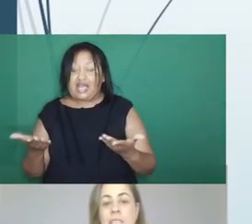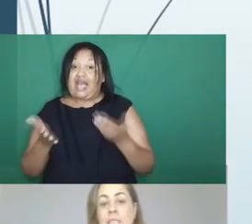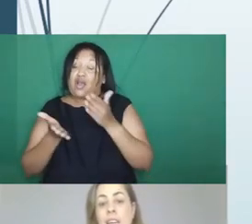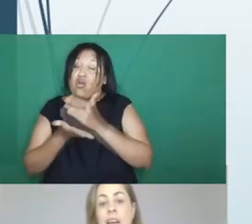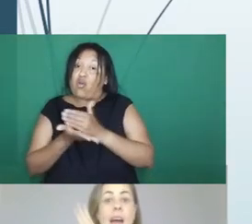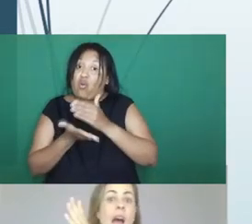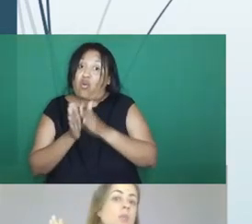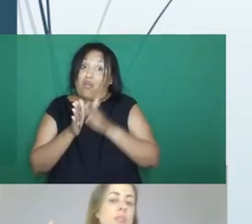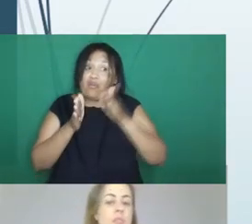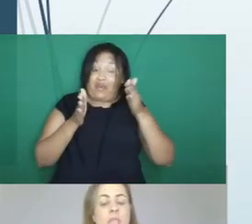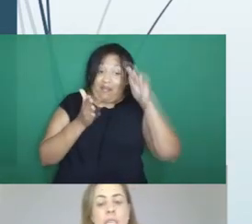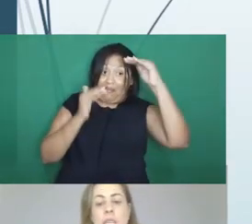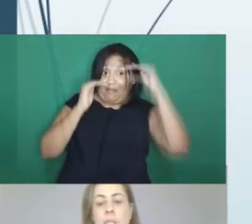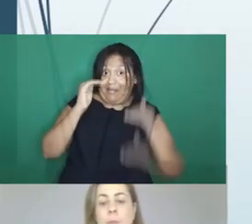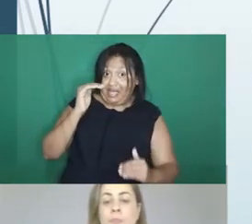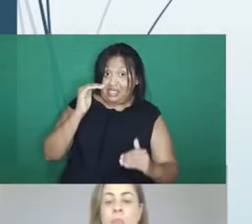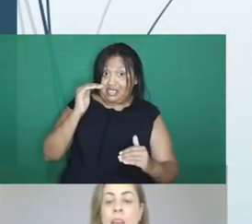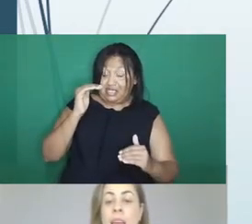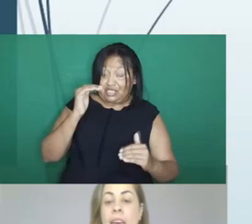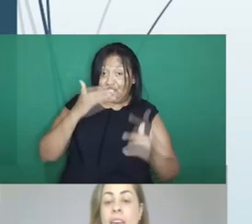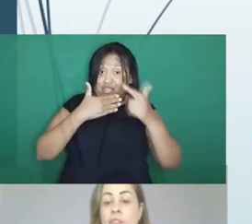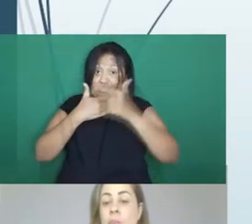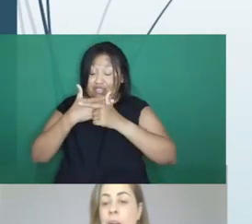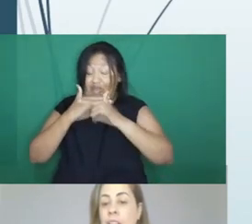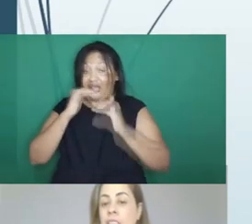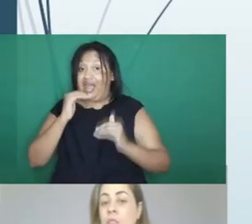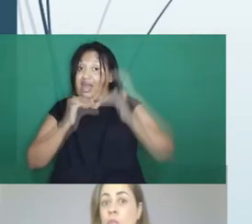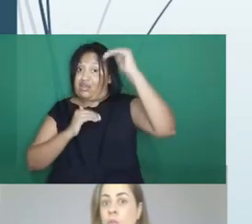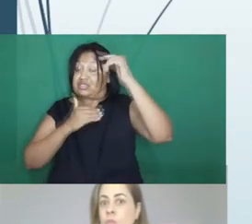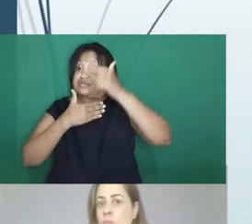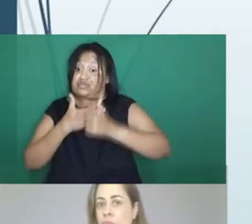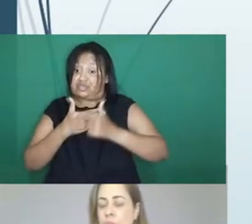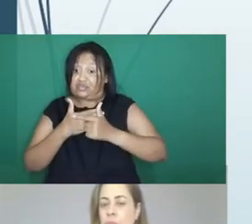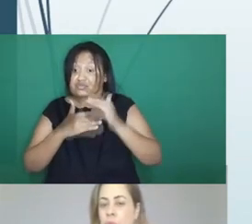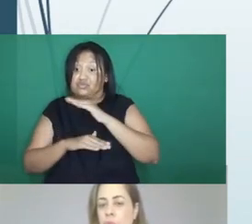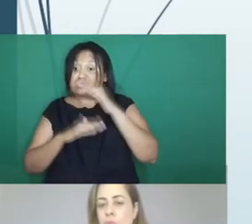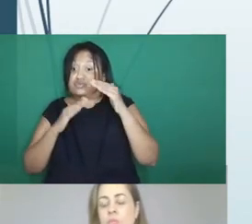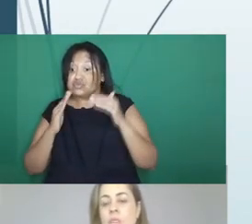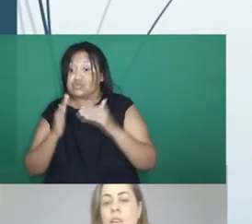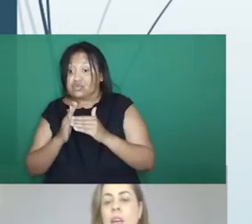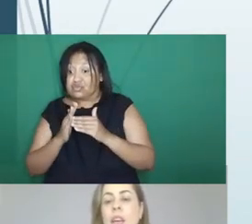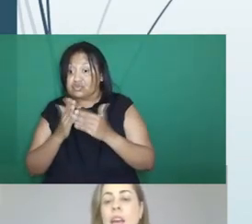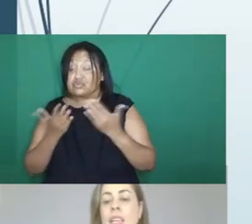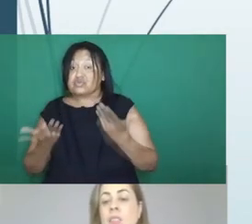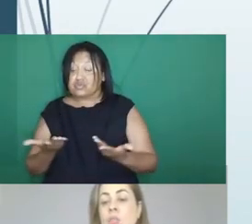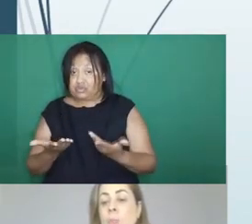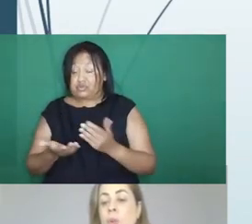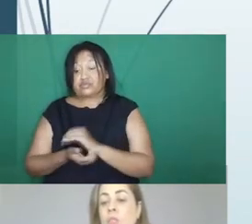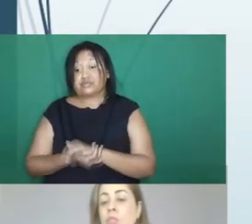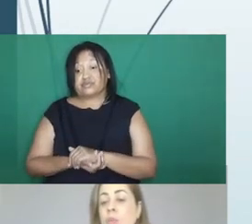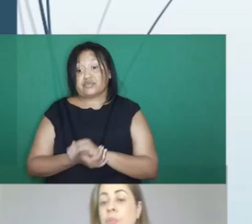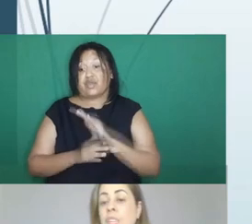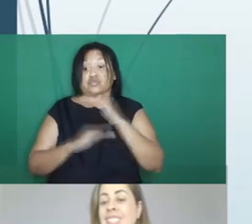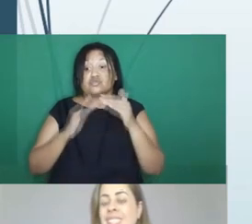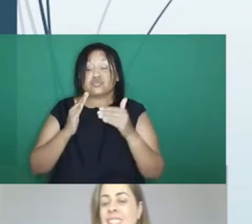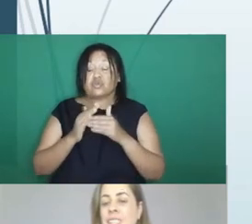até a alta funcionalidade everybody todo mundo todos é isso